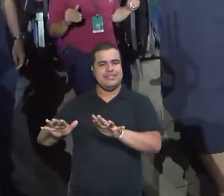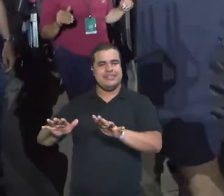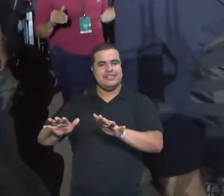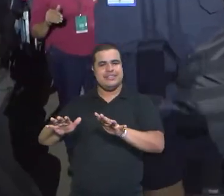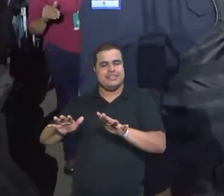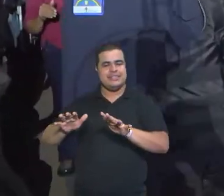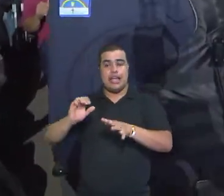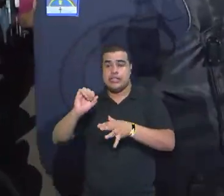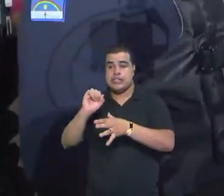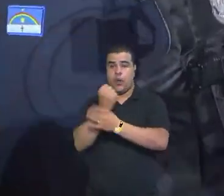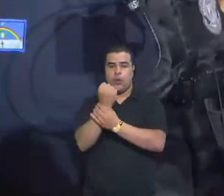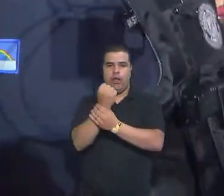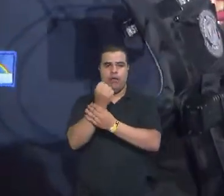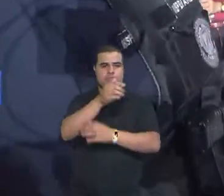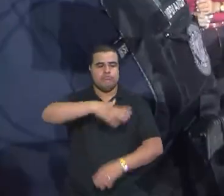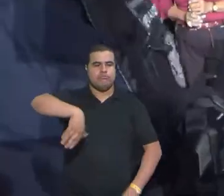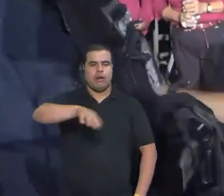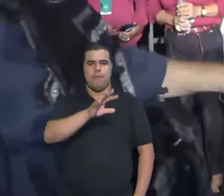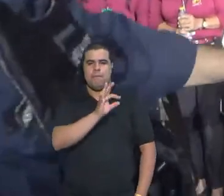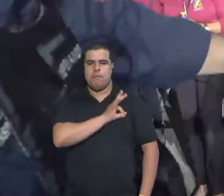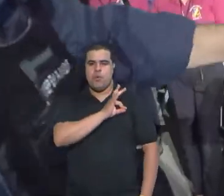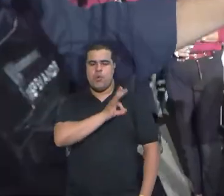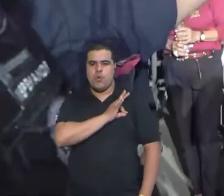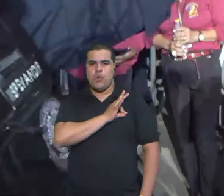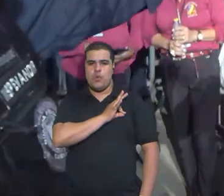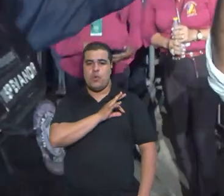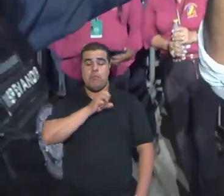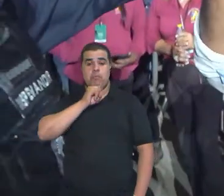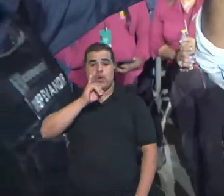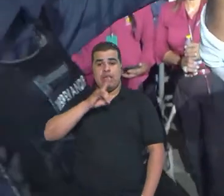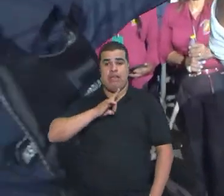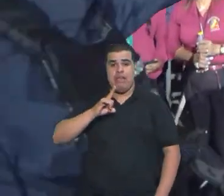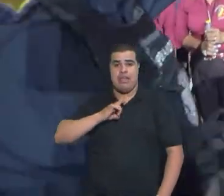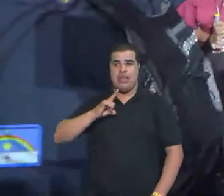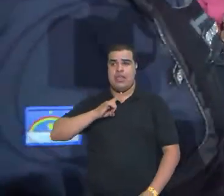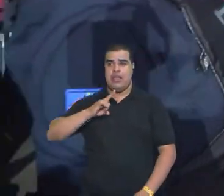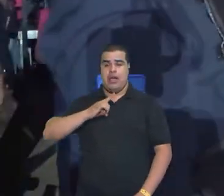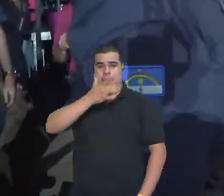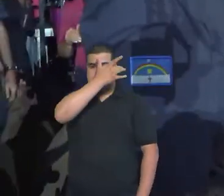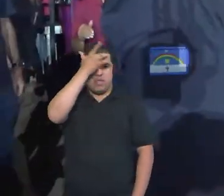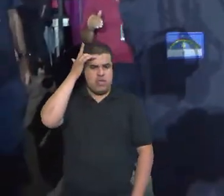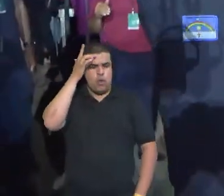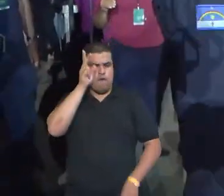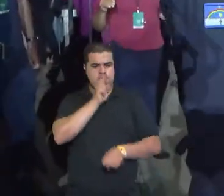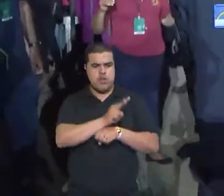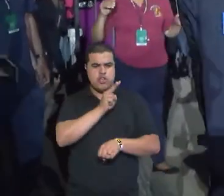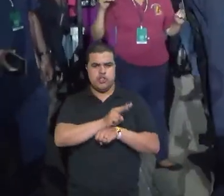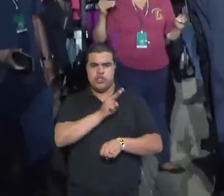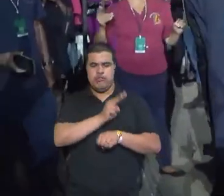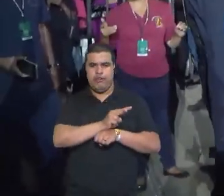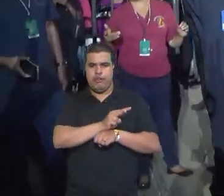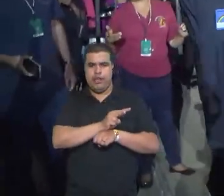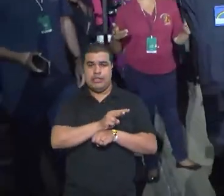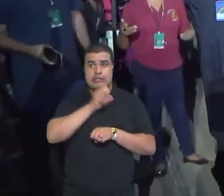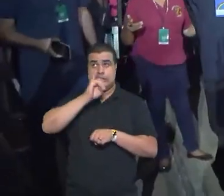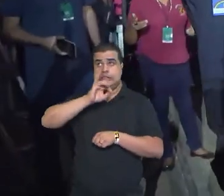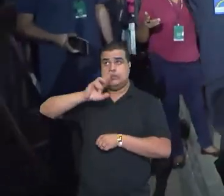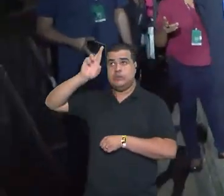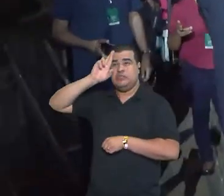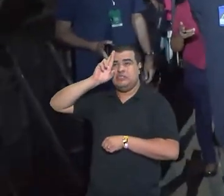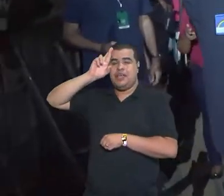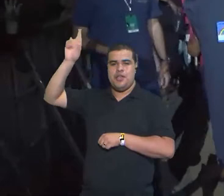toda segurança porque é em vão o sentinela vigiar